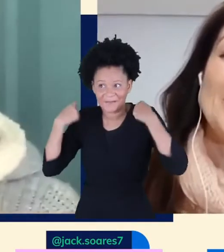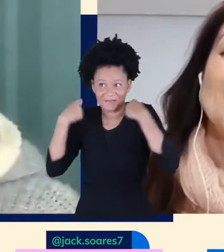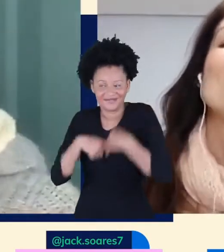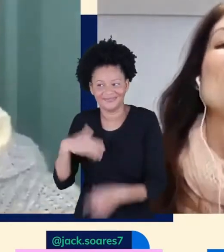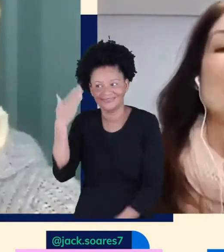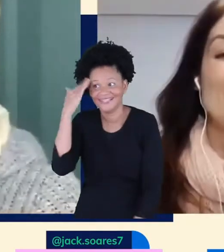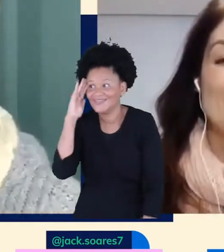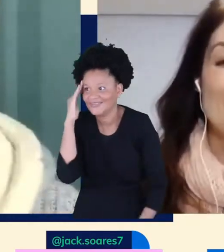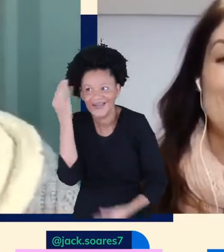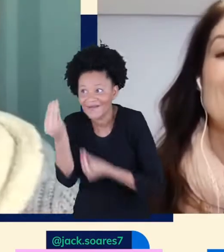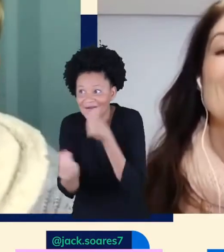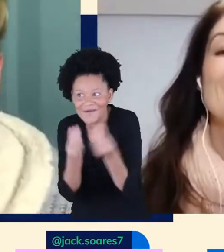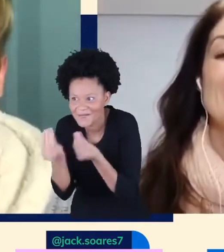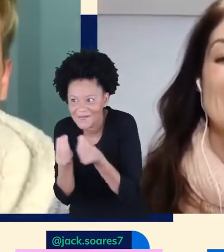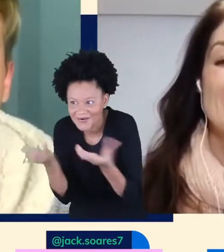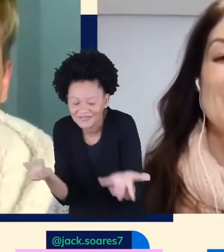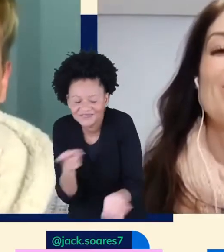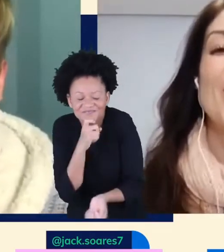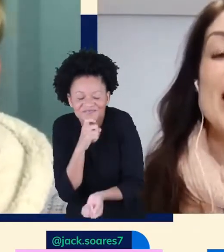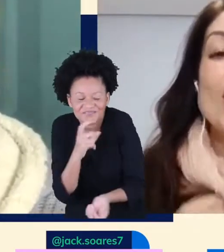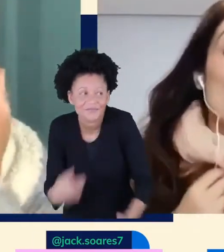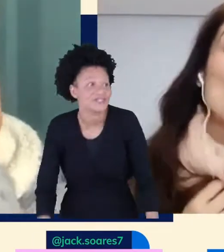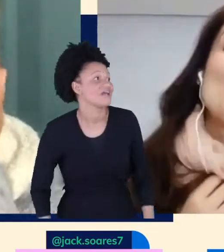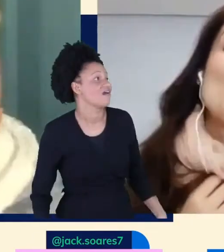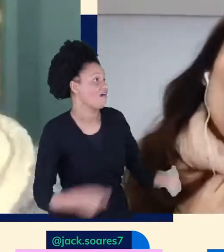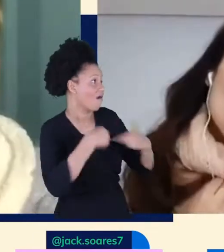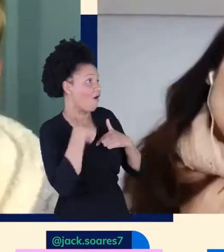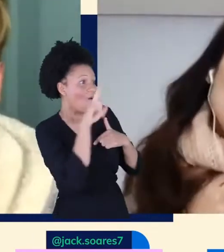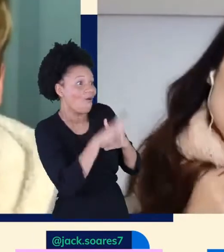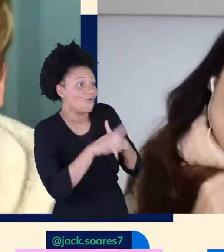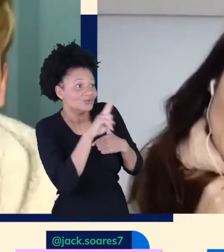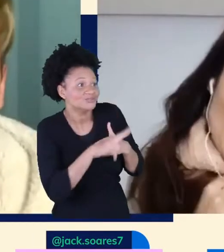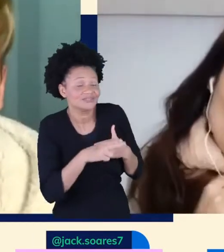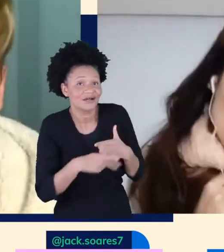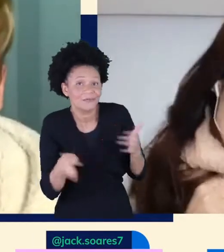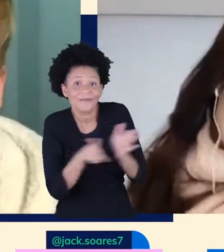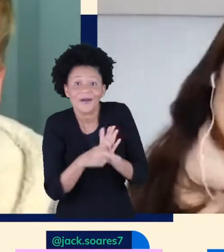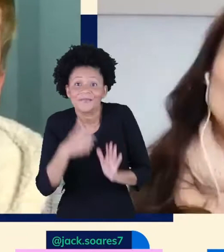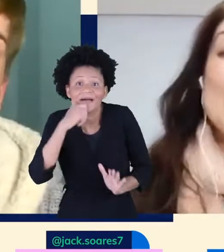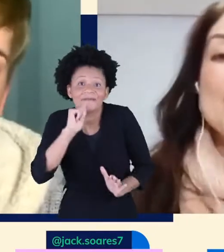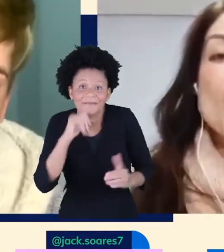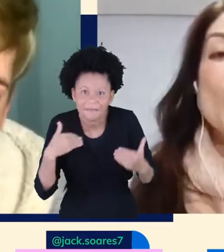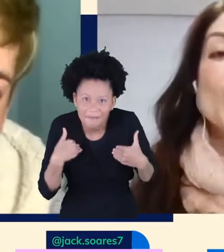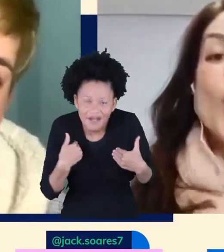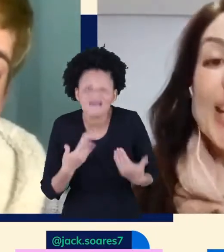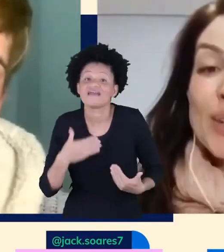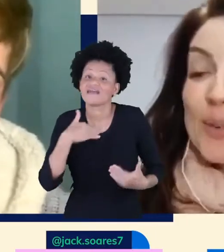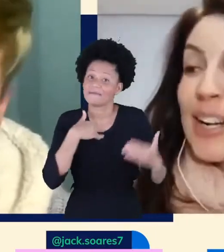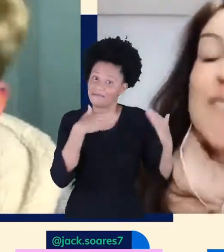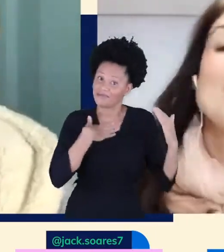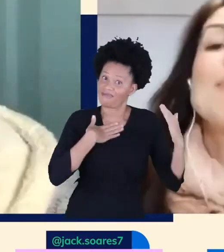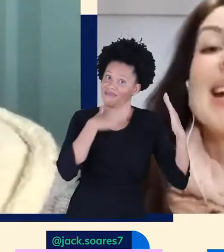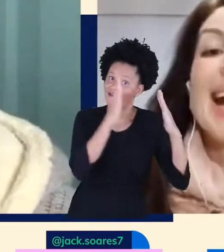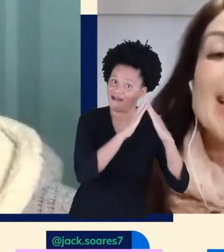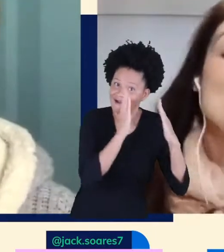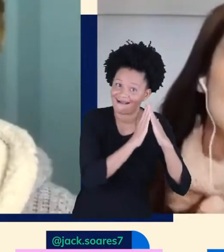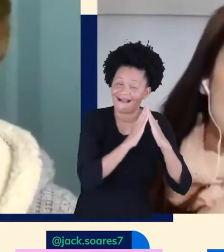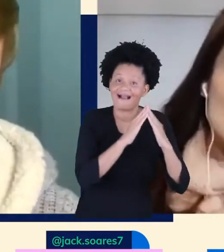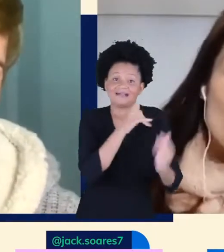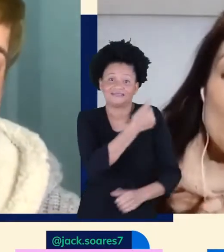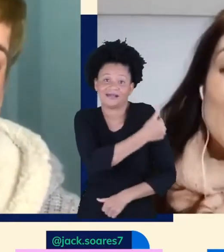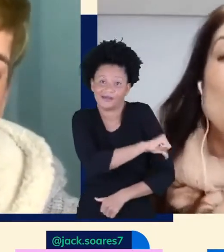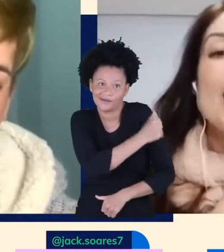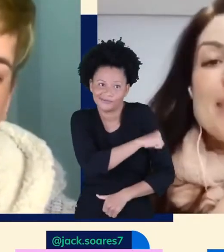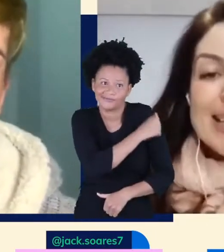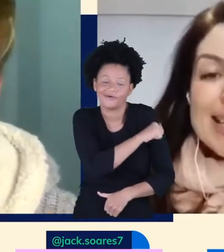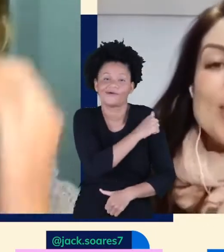tá entendendo? Tá frio. Pois é, eu tô usando roupa da minha mãe, porque para quem não sabe, eu moro no Rio, vim para cá em